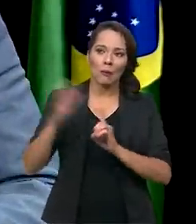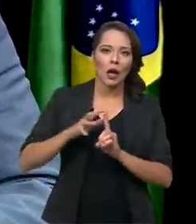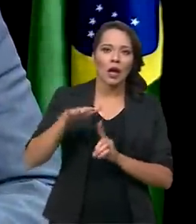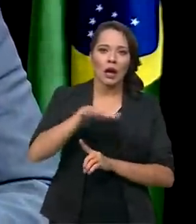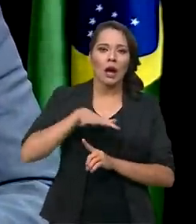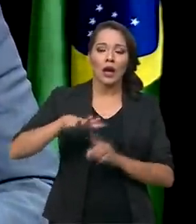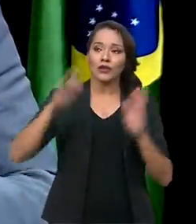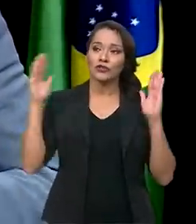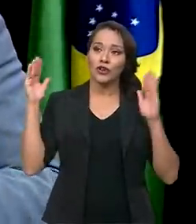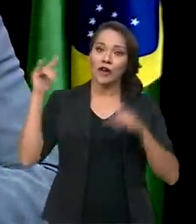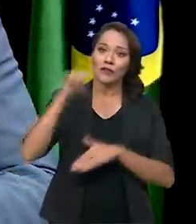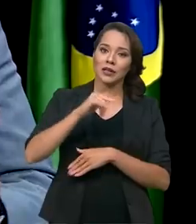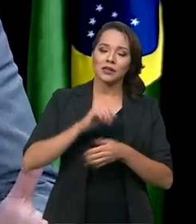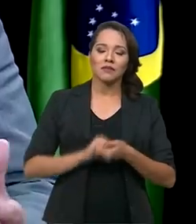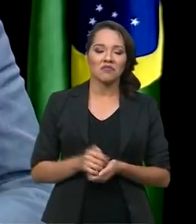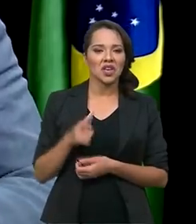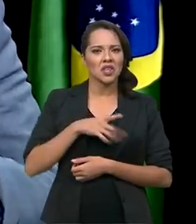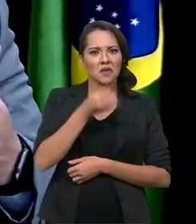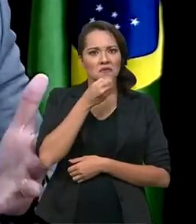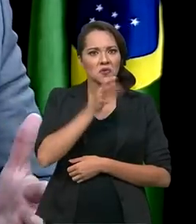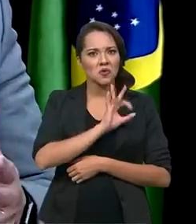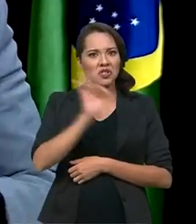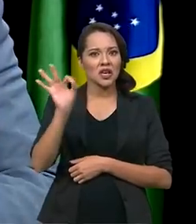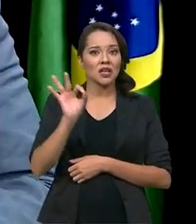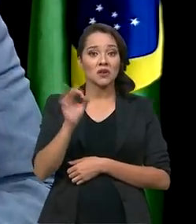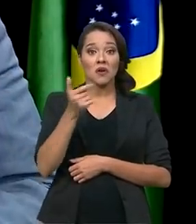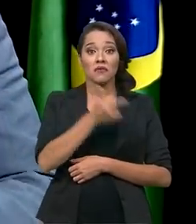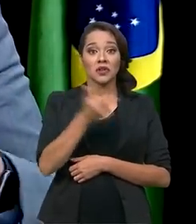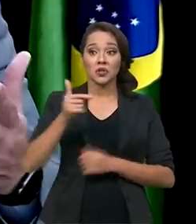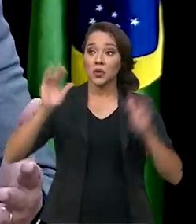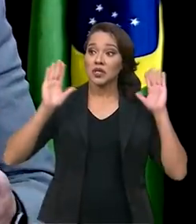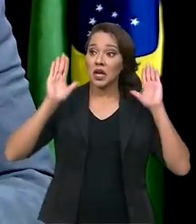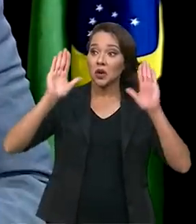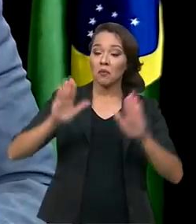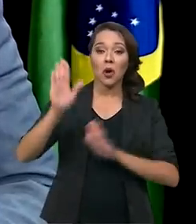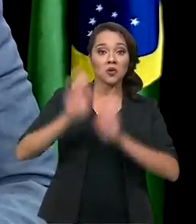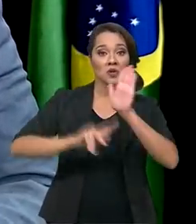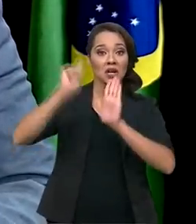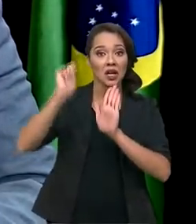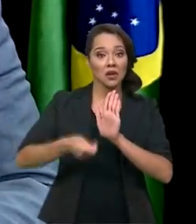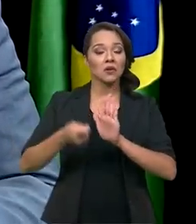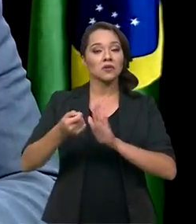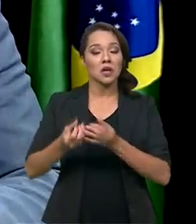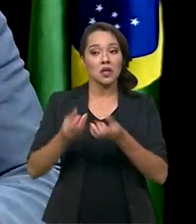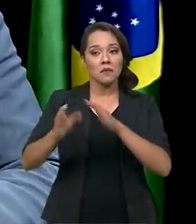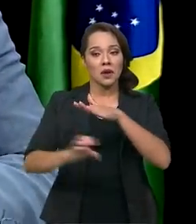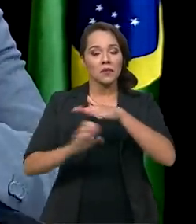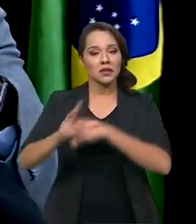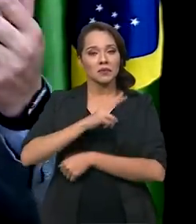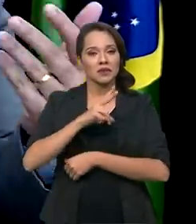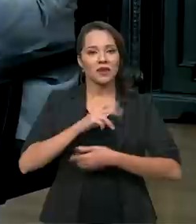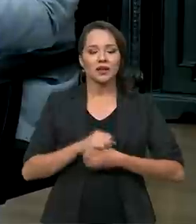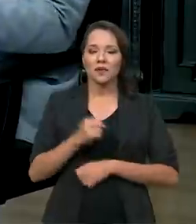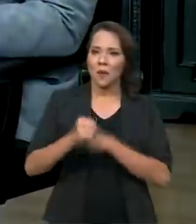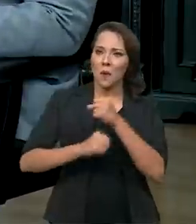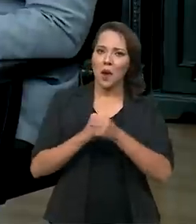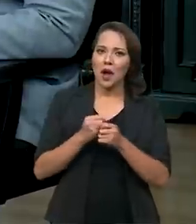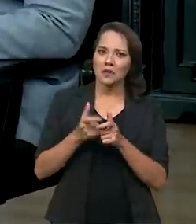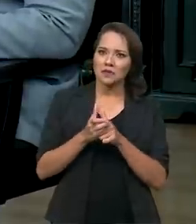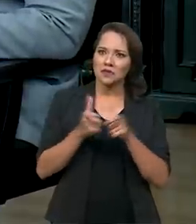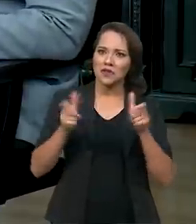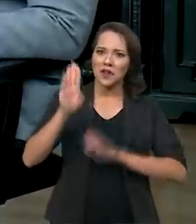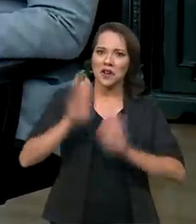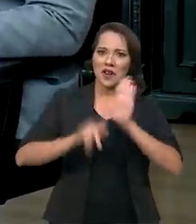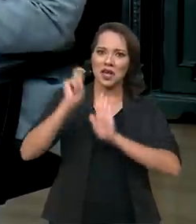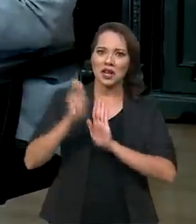o setor de aviação. E nós tivemos um grande sucesso, 22 aeroportos leiloados para iniciativa privada. É o ano do grande leilão do Terminal